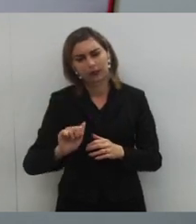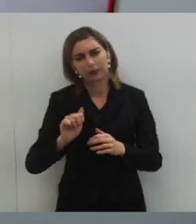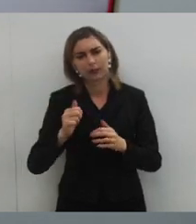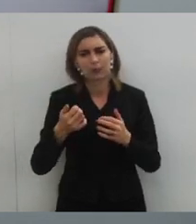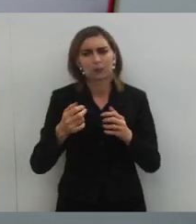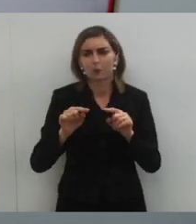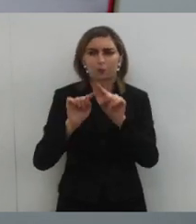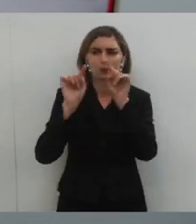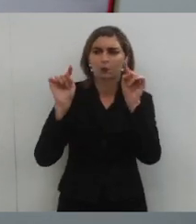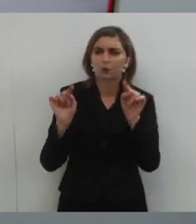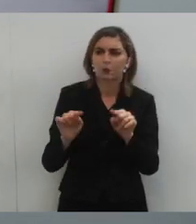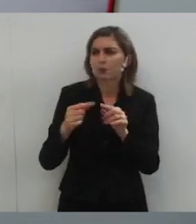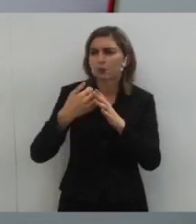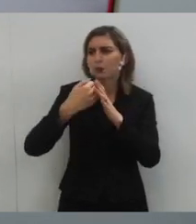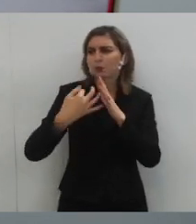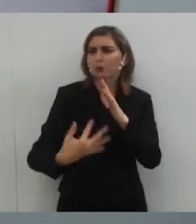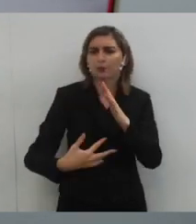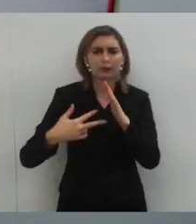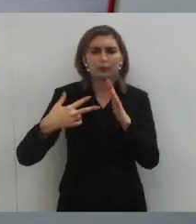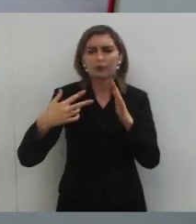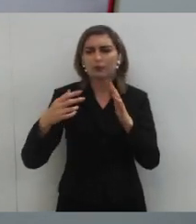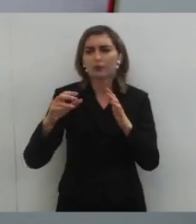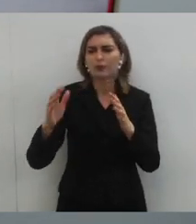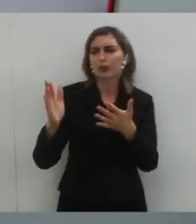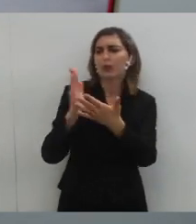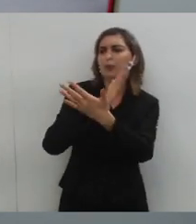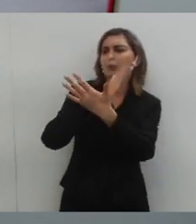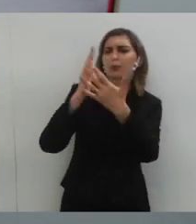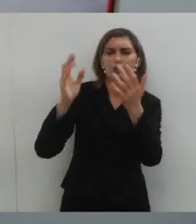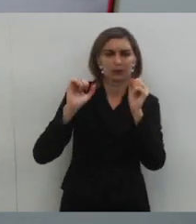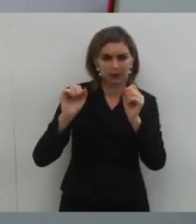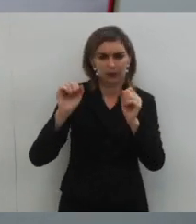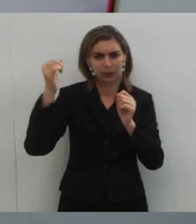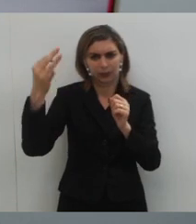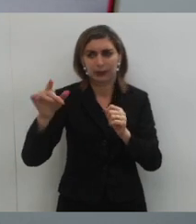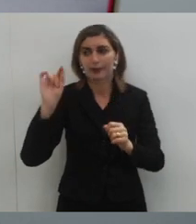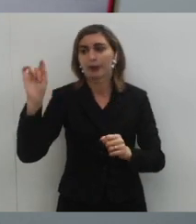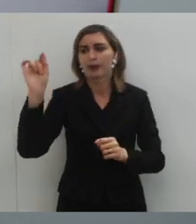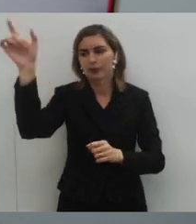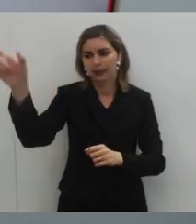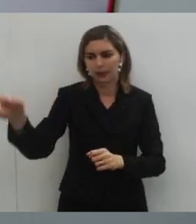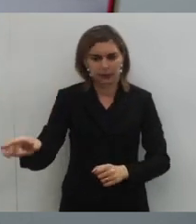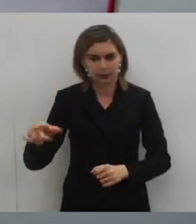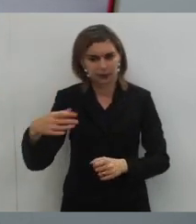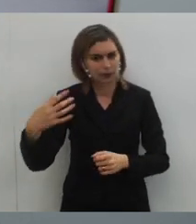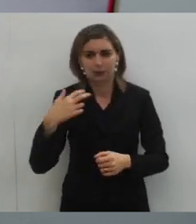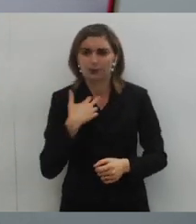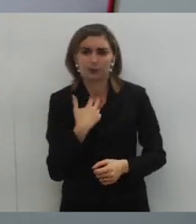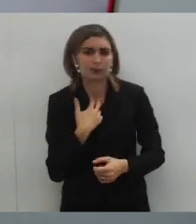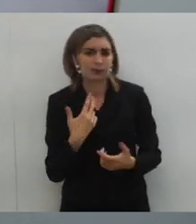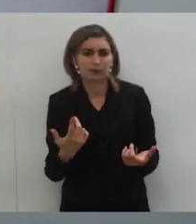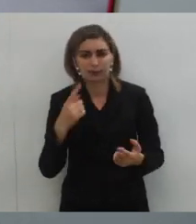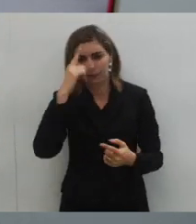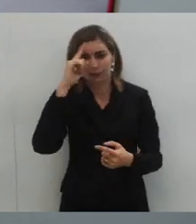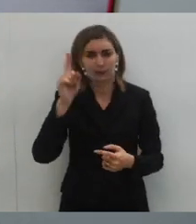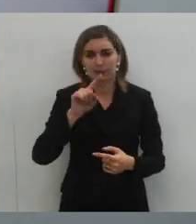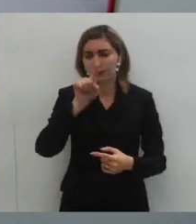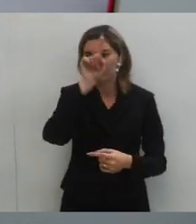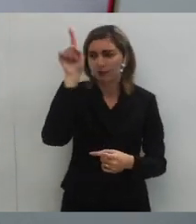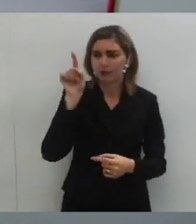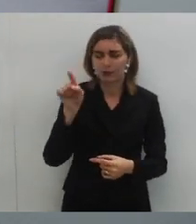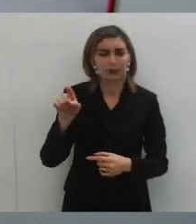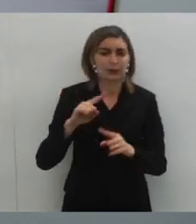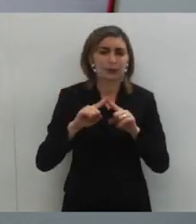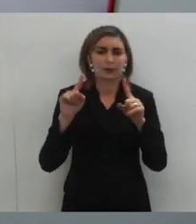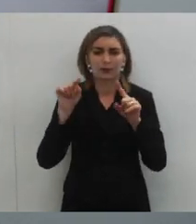indefinição. Não é? Quando eu digo alguém, eu posso precisar qual é a pessoa? Não. Mas